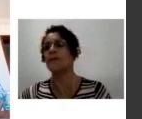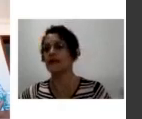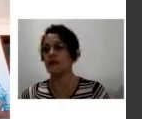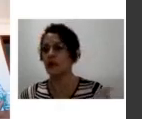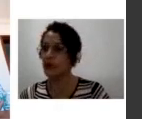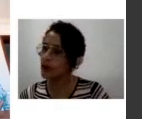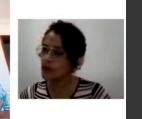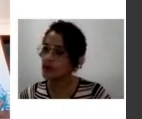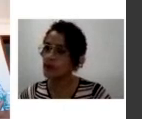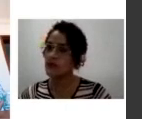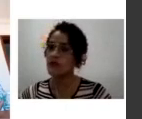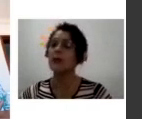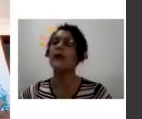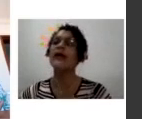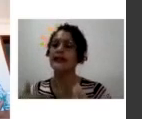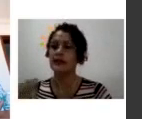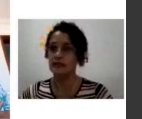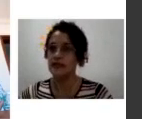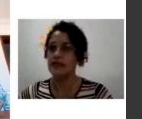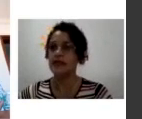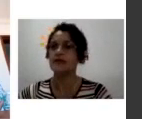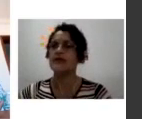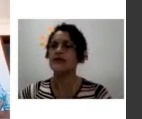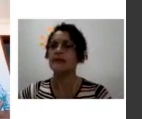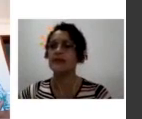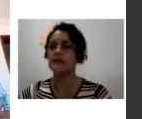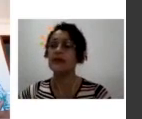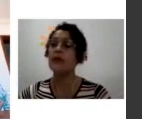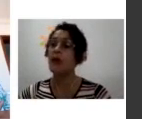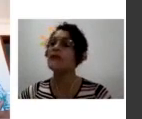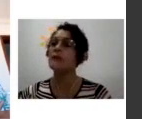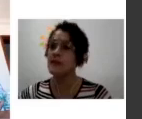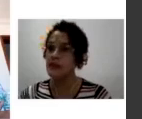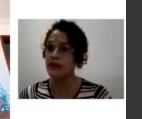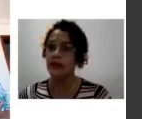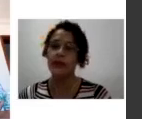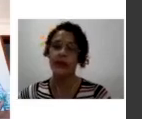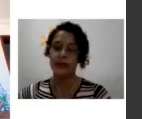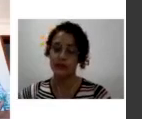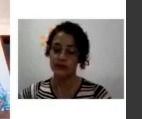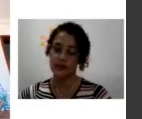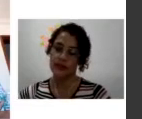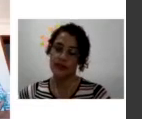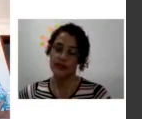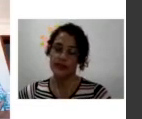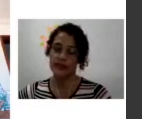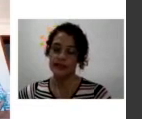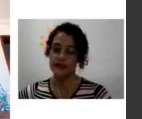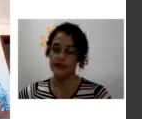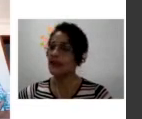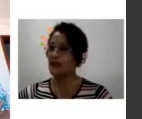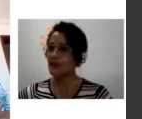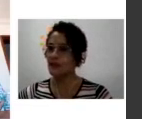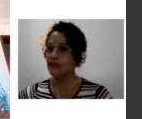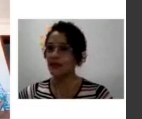como que ele planejou o ano de 2021, tendo em vista essas questões, né, da pandemia, e como foi possível, né, concluir tudo. E